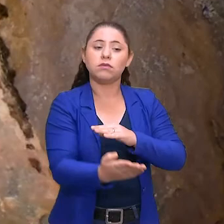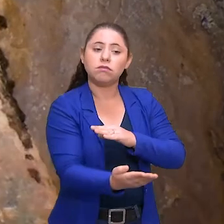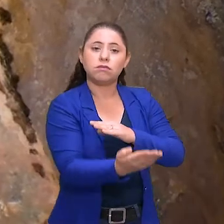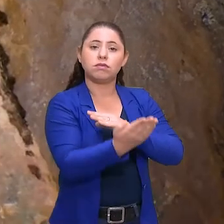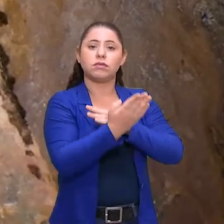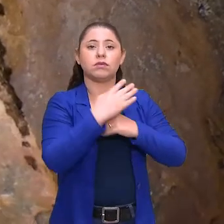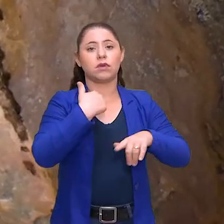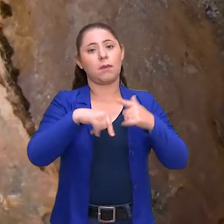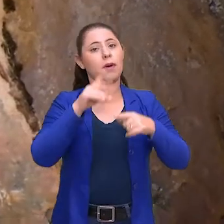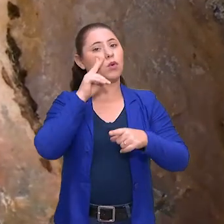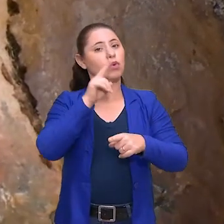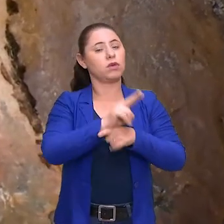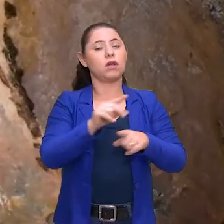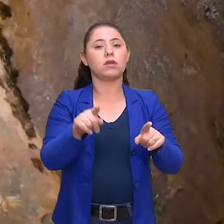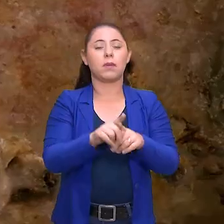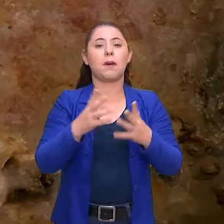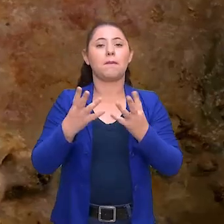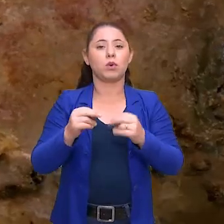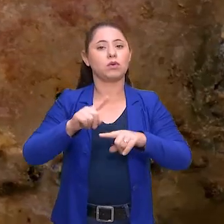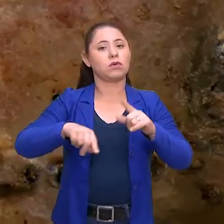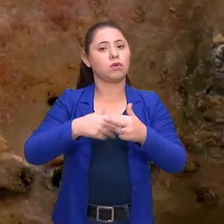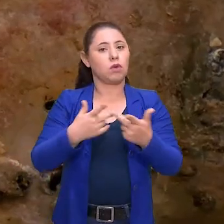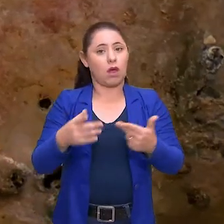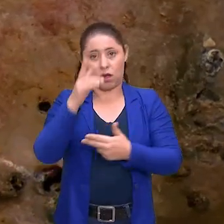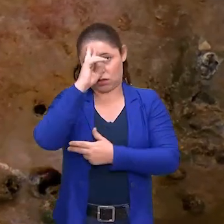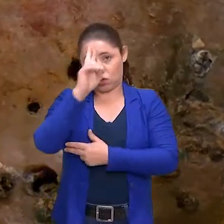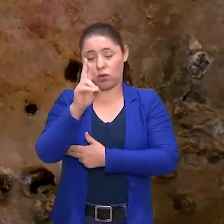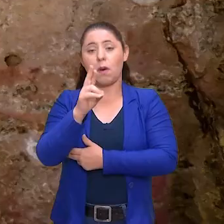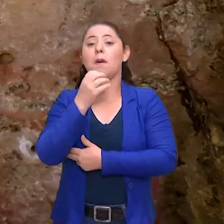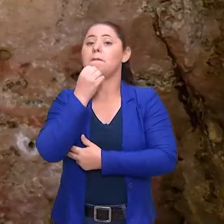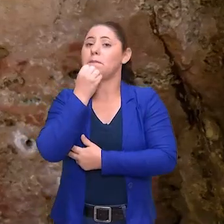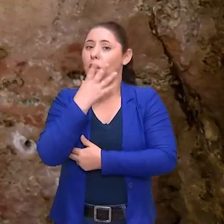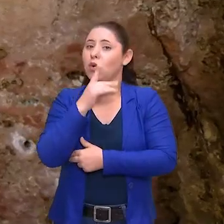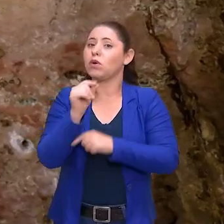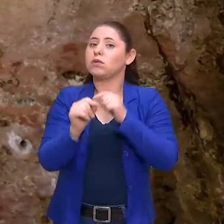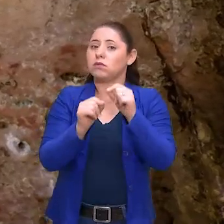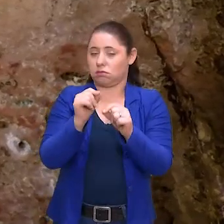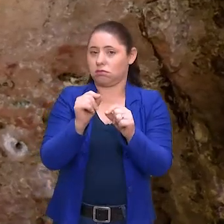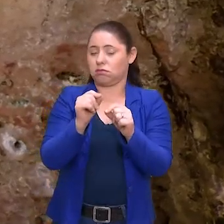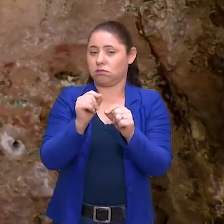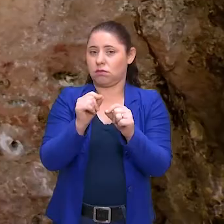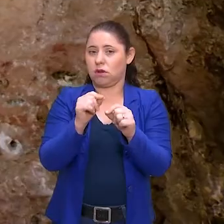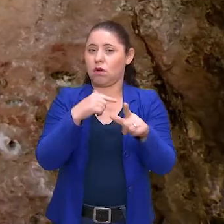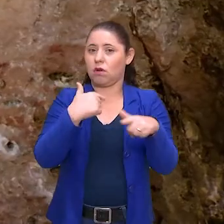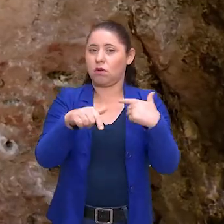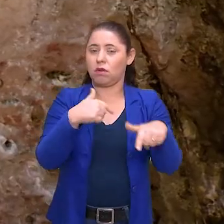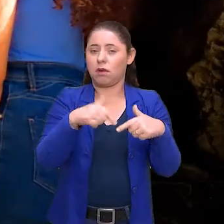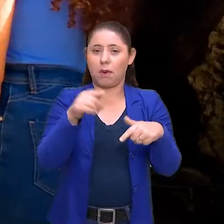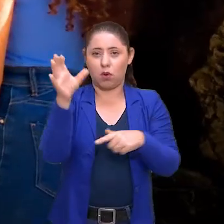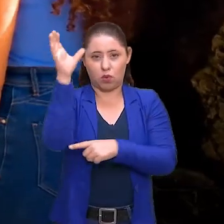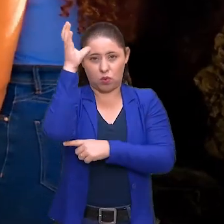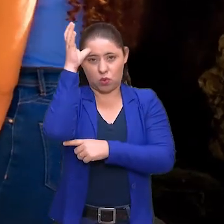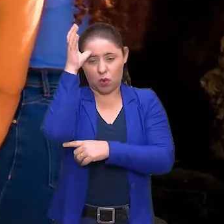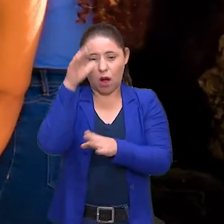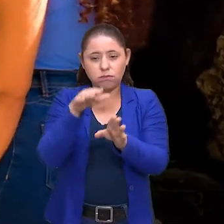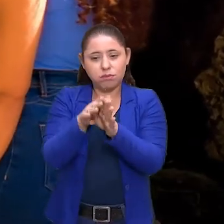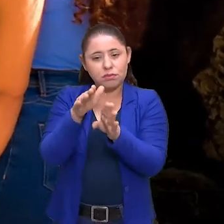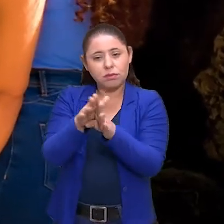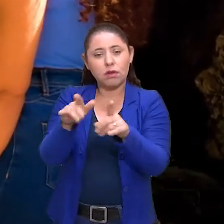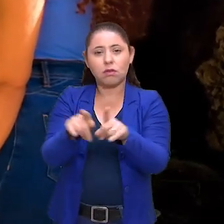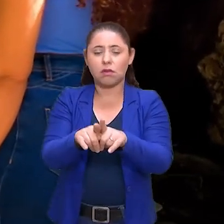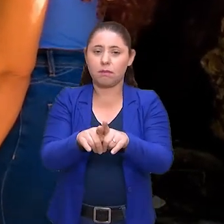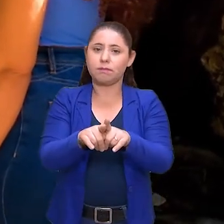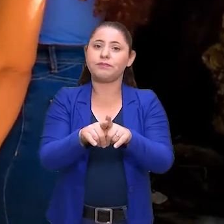fazer o trabalho de preservação. E outra coisa que está dando um resultado muito bom é o trabalho de